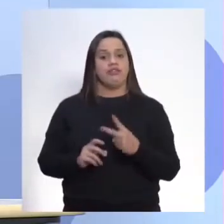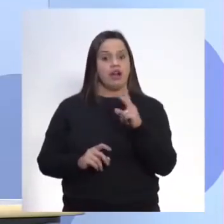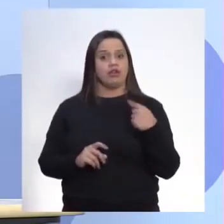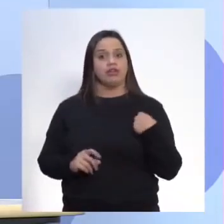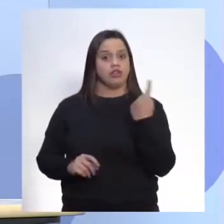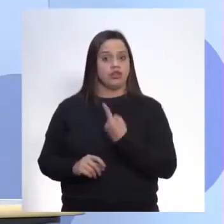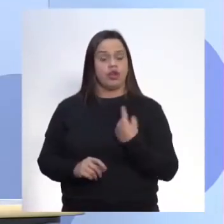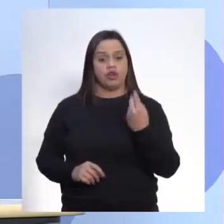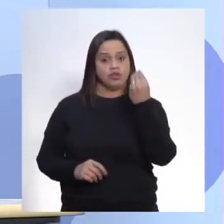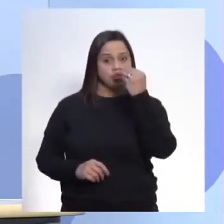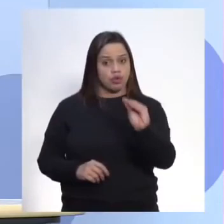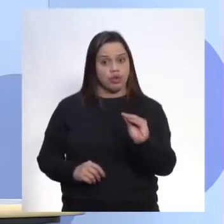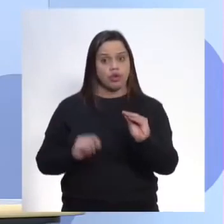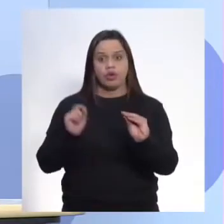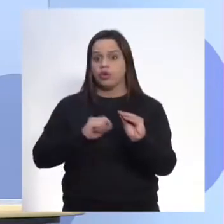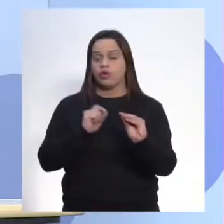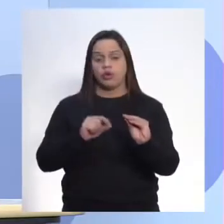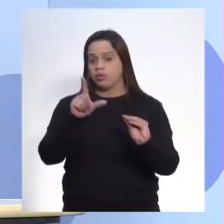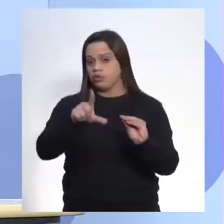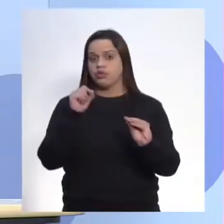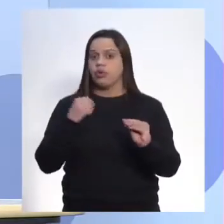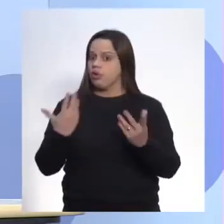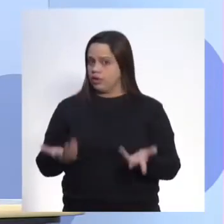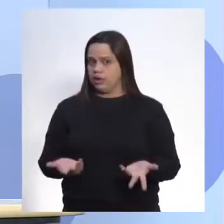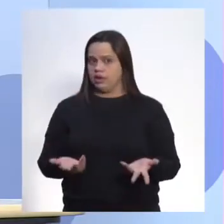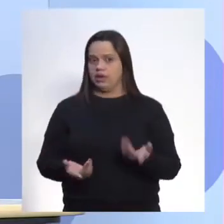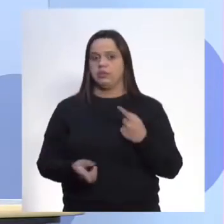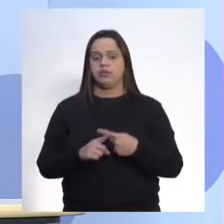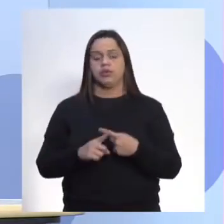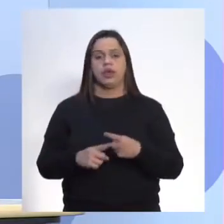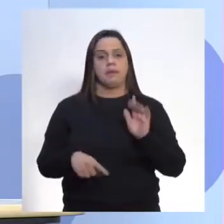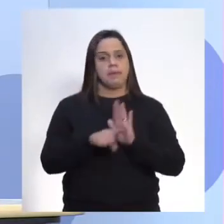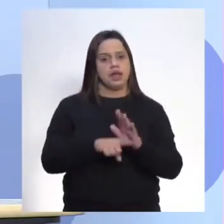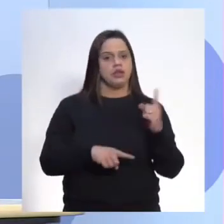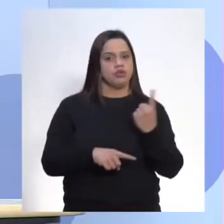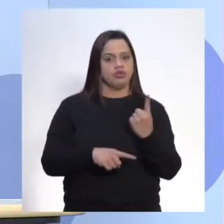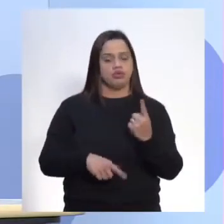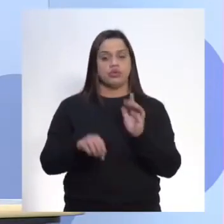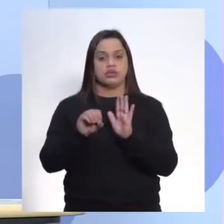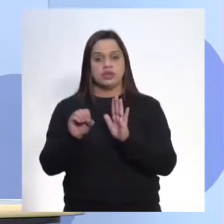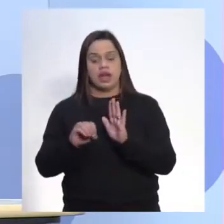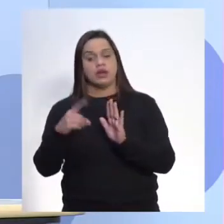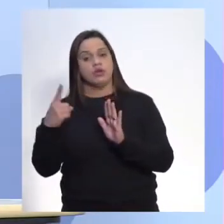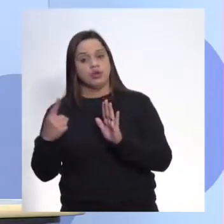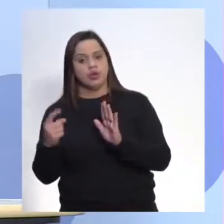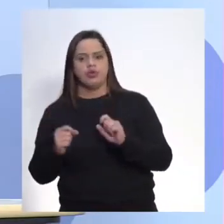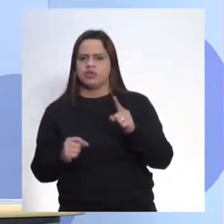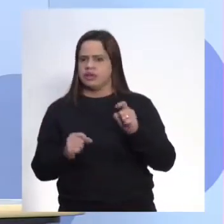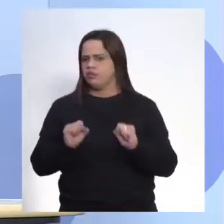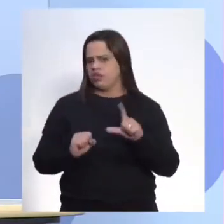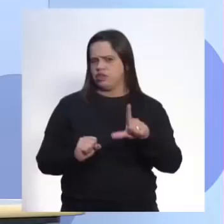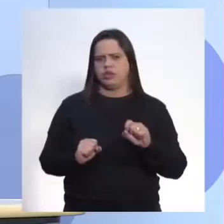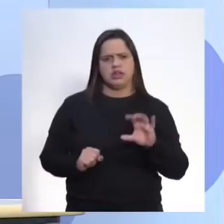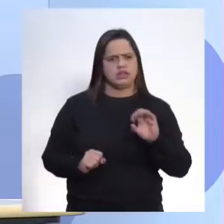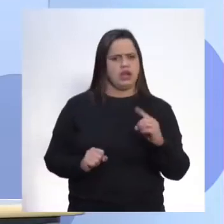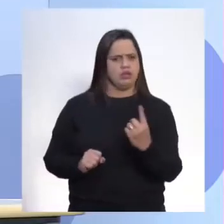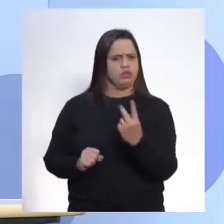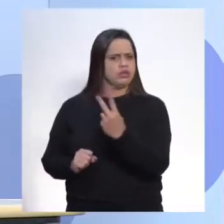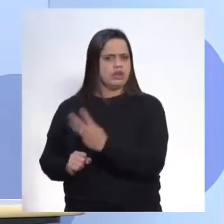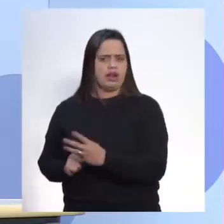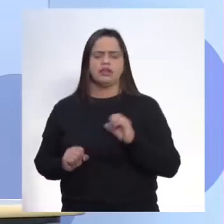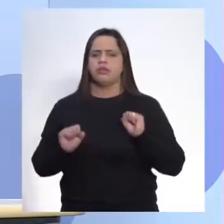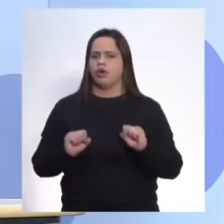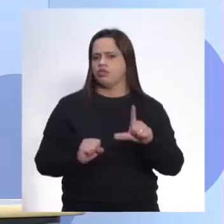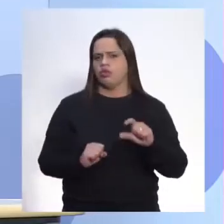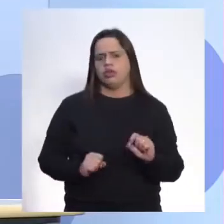nós colocamos como escolha ali. Nós escolhemos o menos 1, 0 e 1. Você poderia ter escolhido o 0, 1, 2 e 3. Você poderia